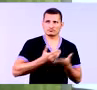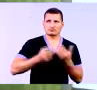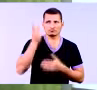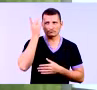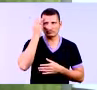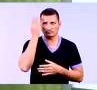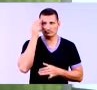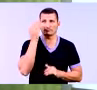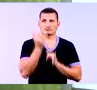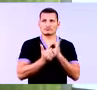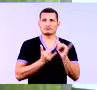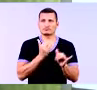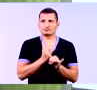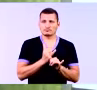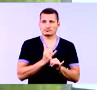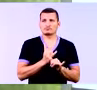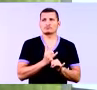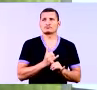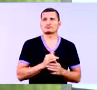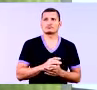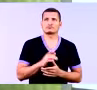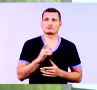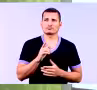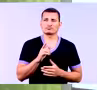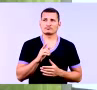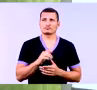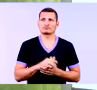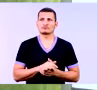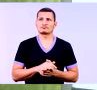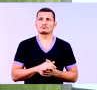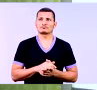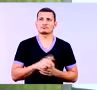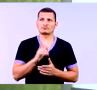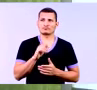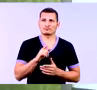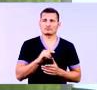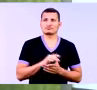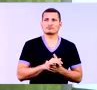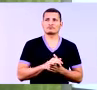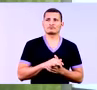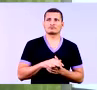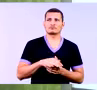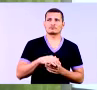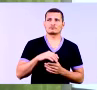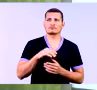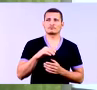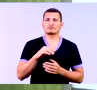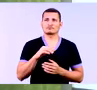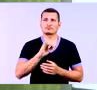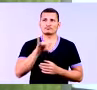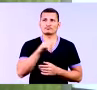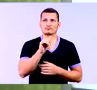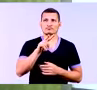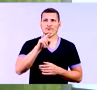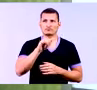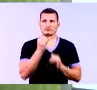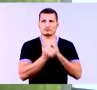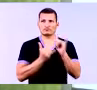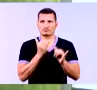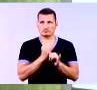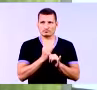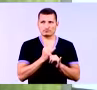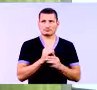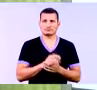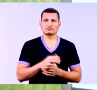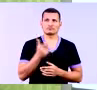na internet. Na realidade, é um domínio de scripts na internet é feito por JavaScript. Vale ressaltar que não